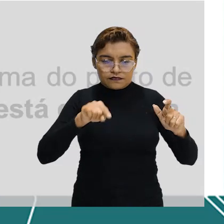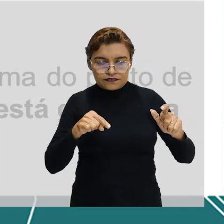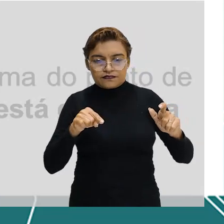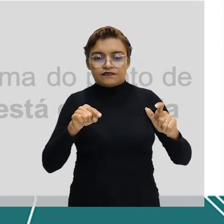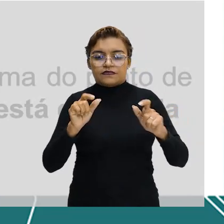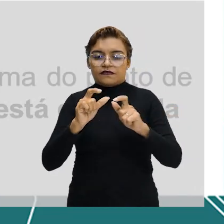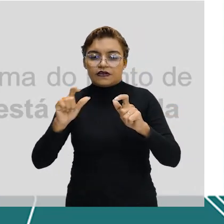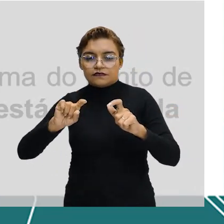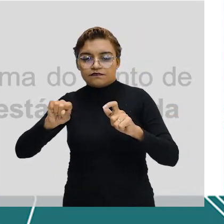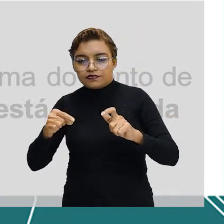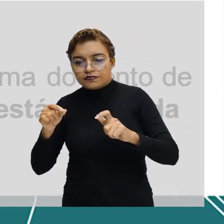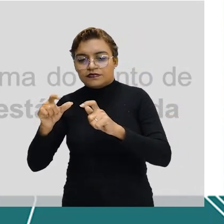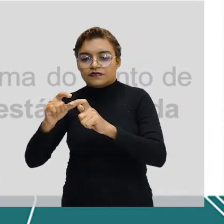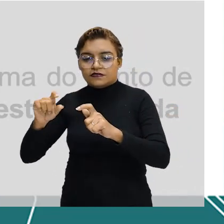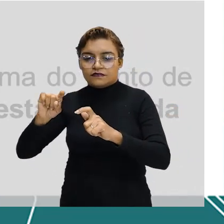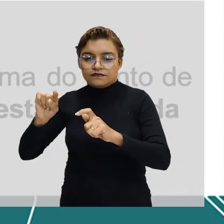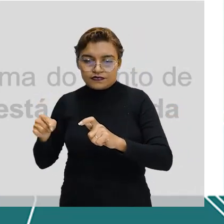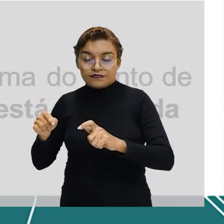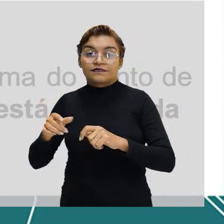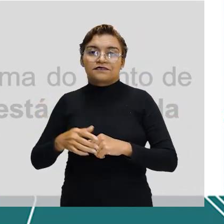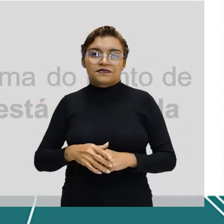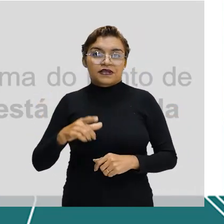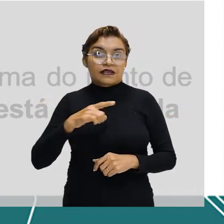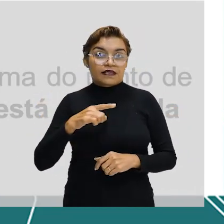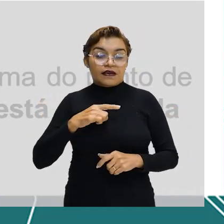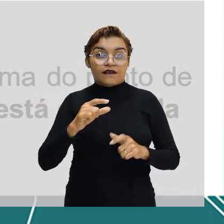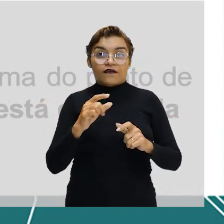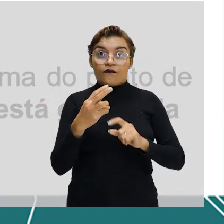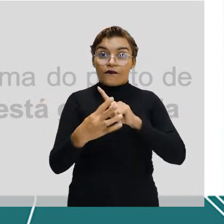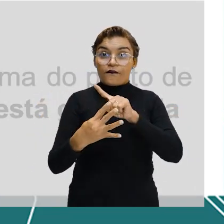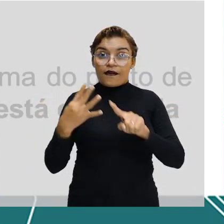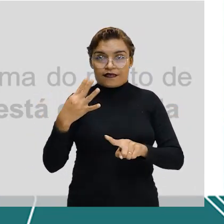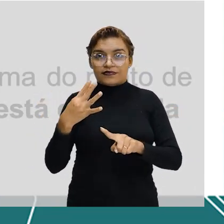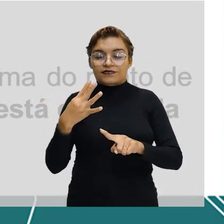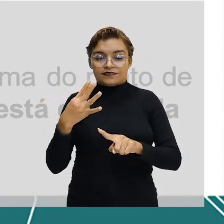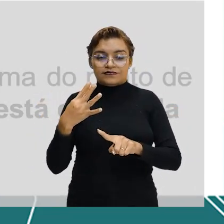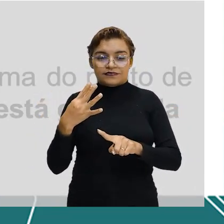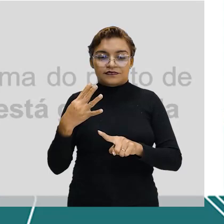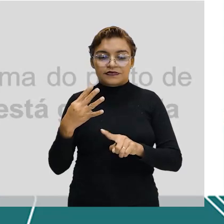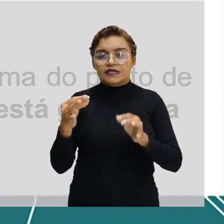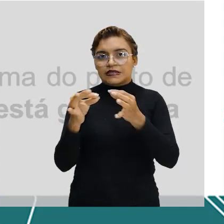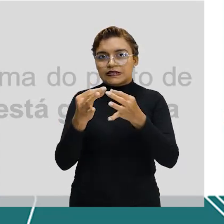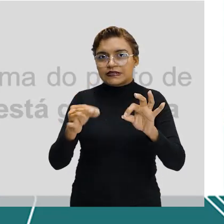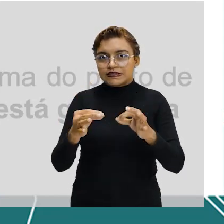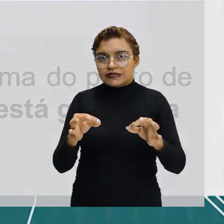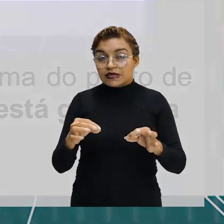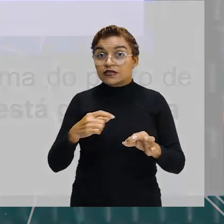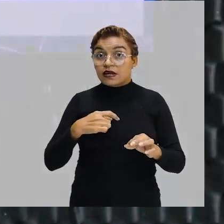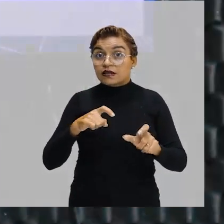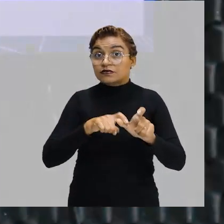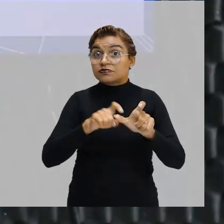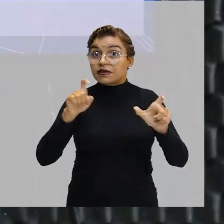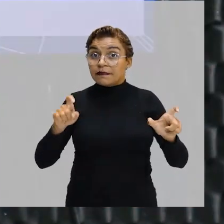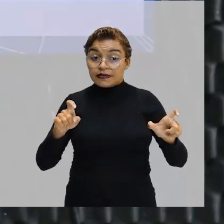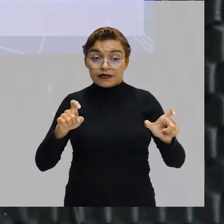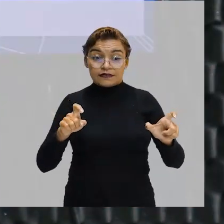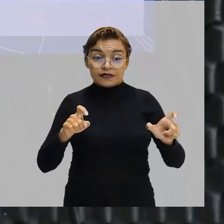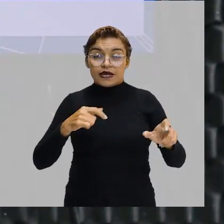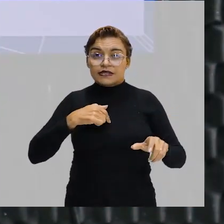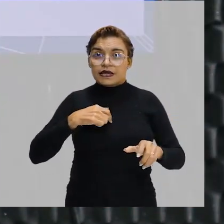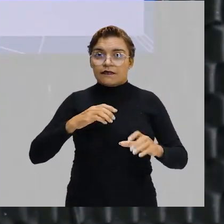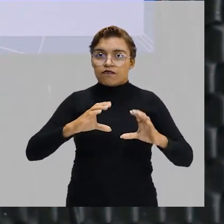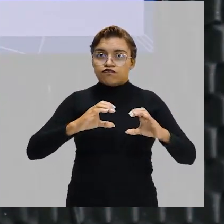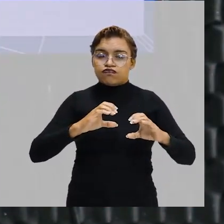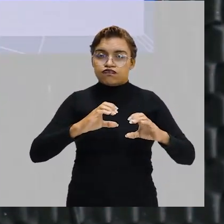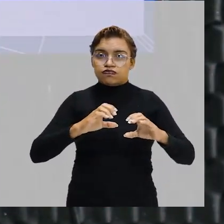né, é explorado 4 orações, né? Sintaticamente, elas são independentes. Ó, eu levantei do sofá,